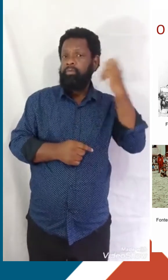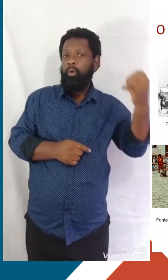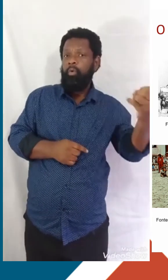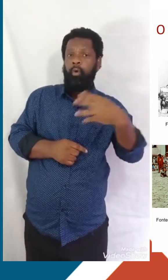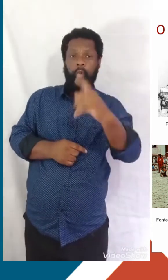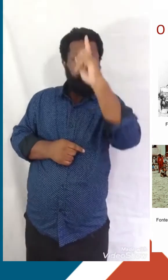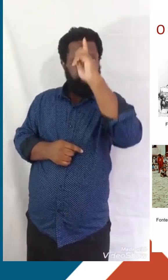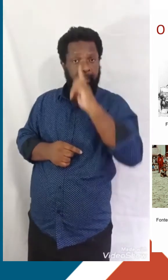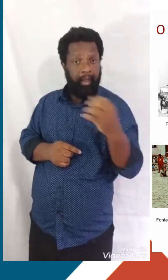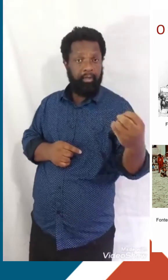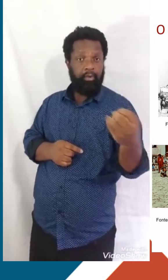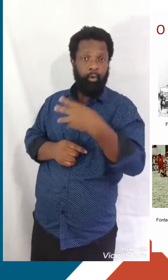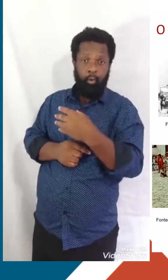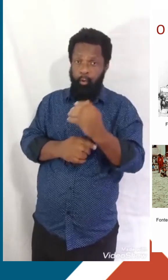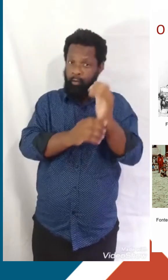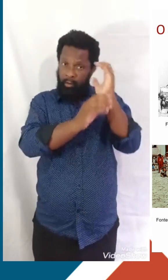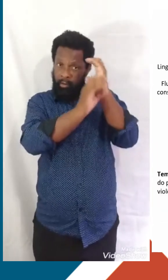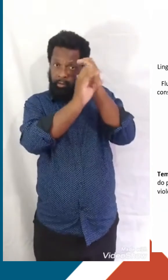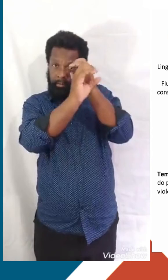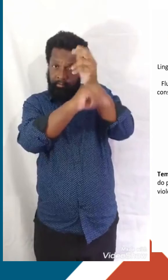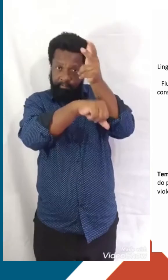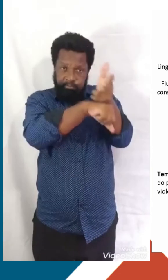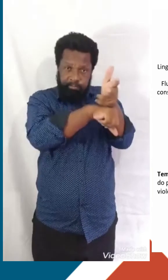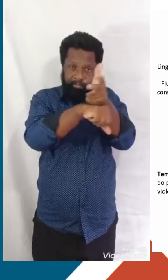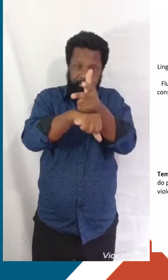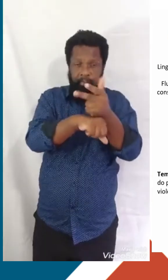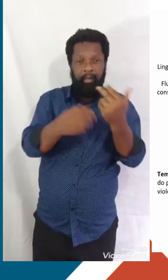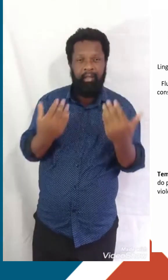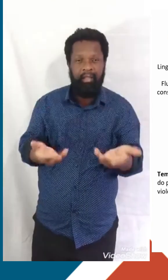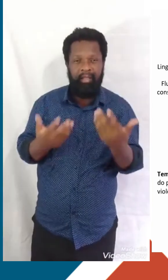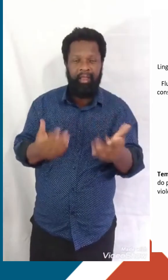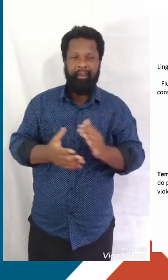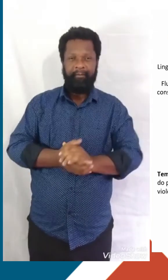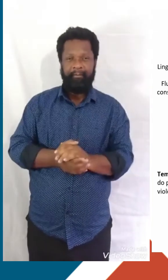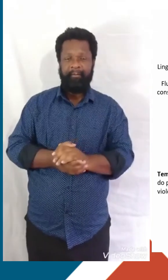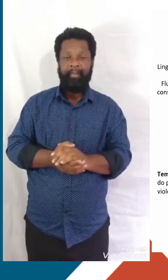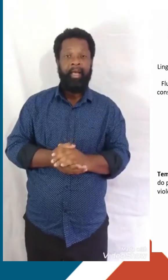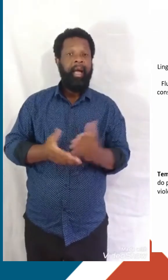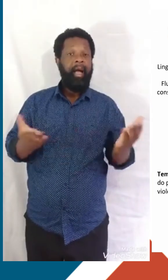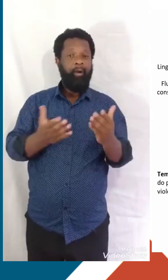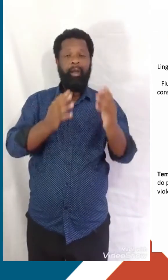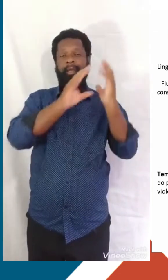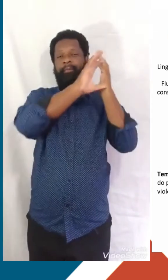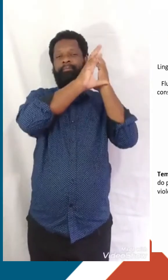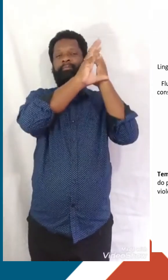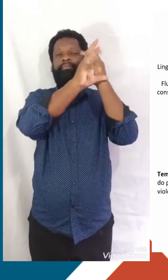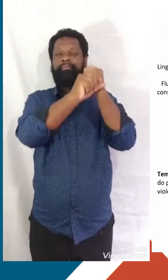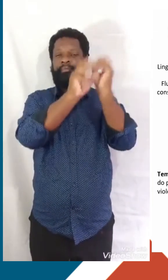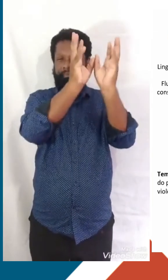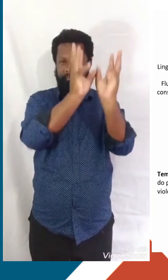de imagem, com lentes e câmeras mais leves. Vamos fazer uma síntese do que